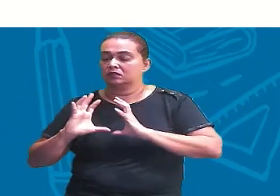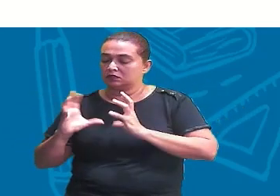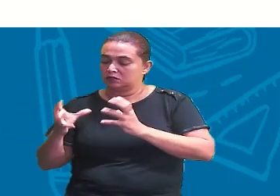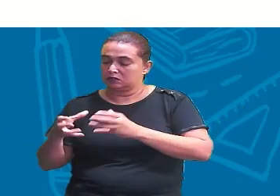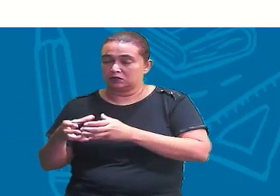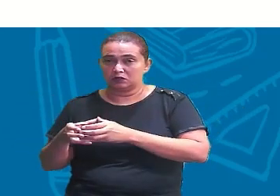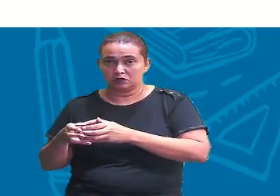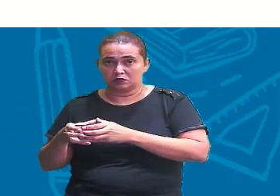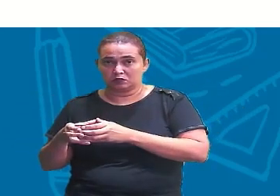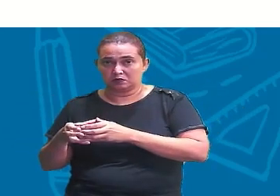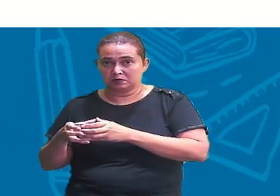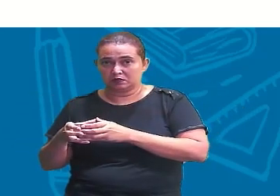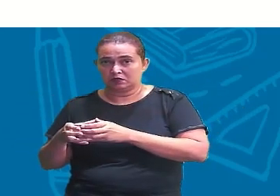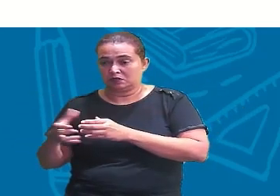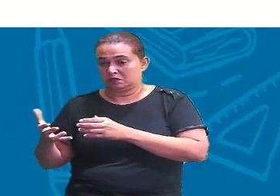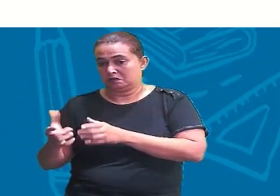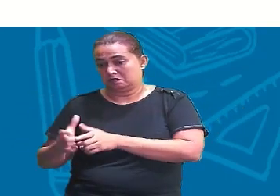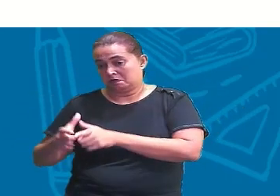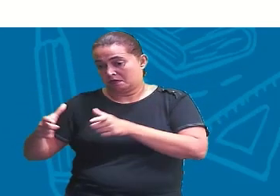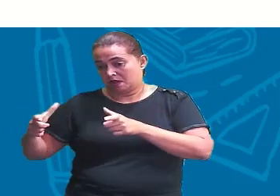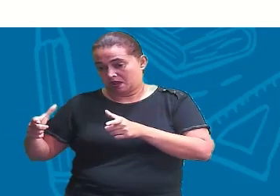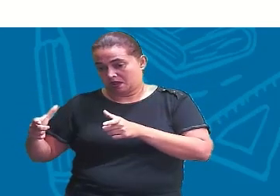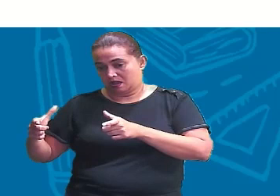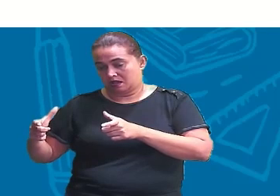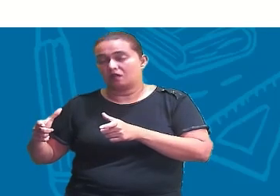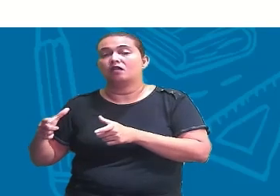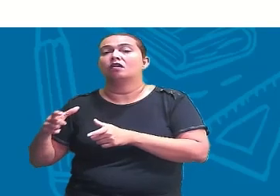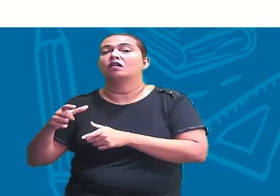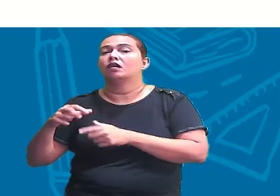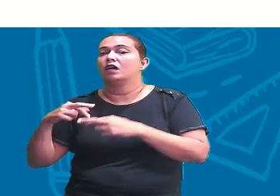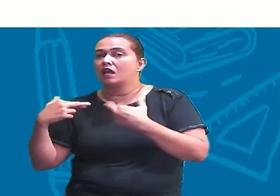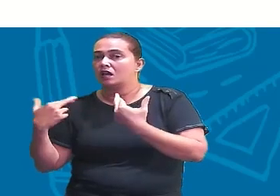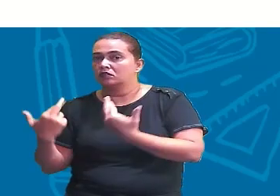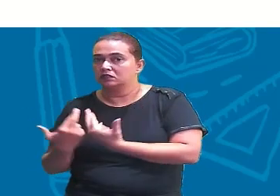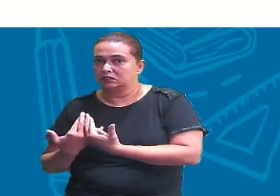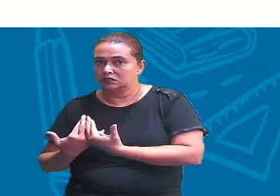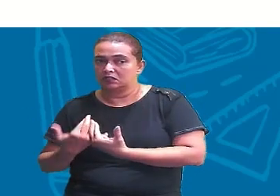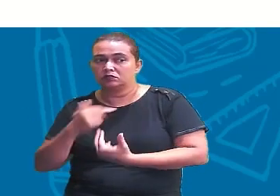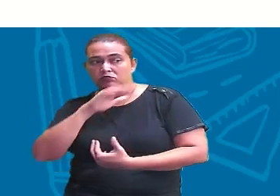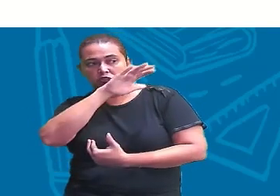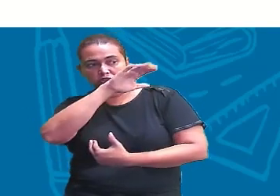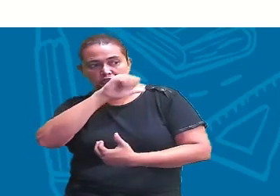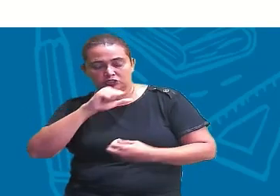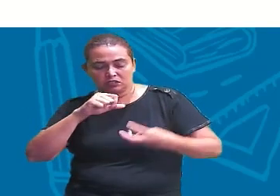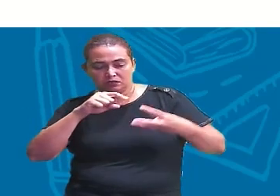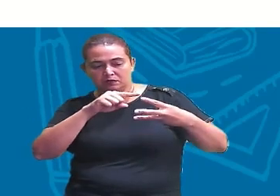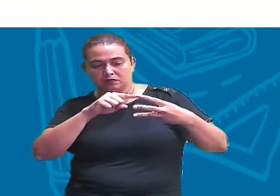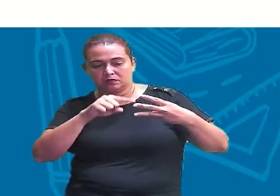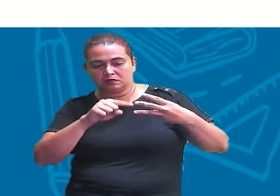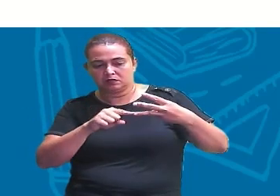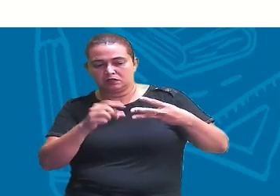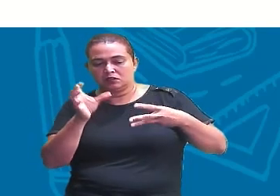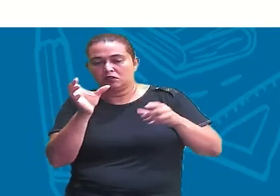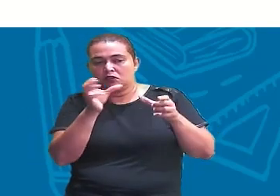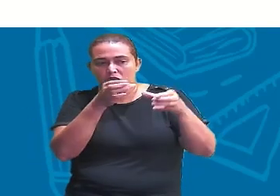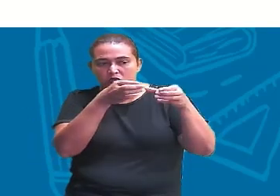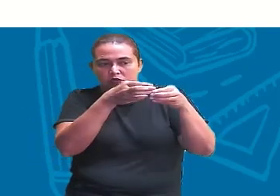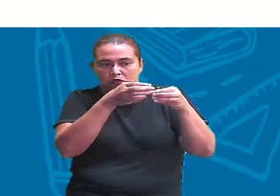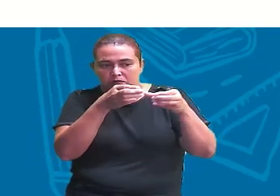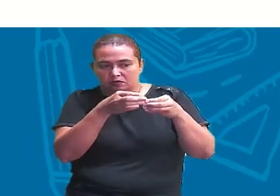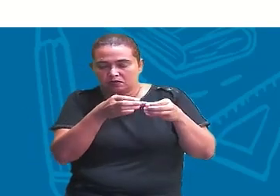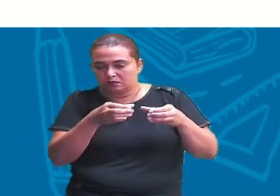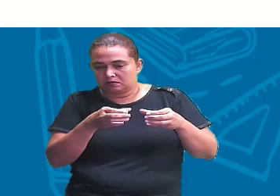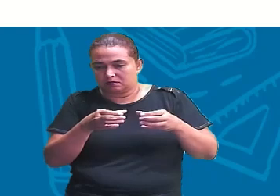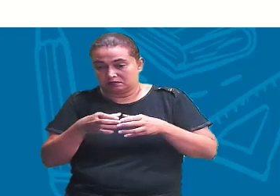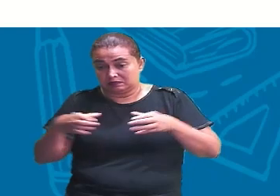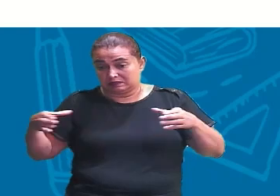que era o clero, e o segundo estado, que era a nobreza. Essa reunião dos três estados ela vai acontecer porque